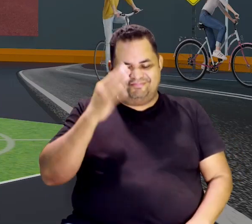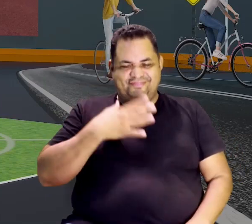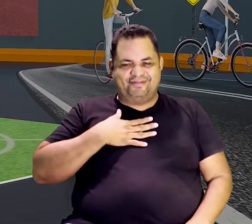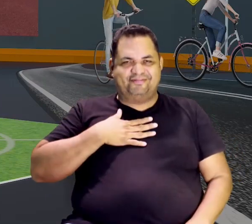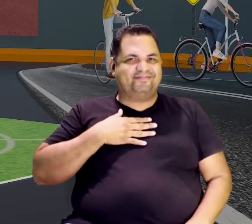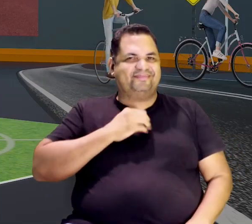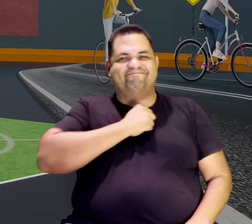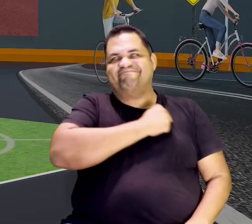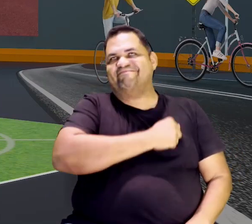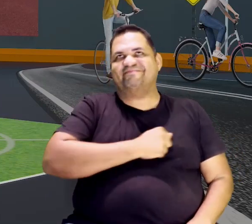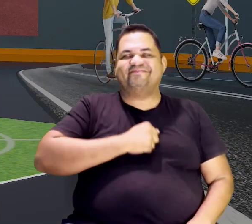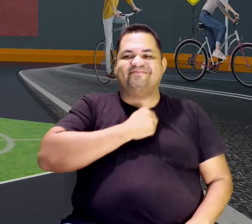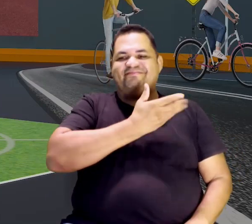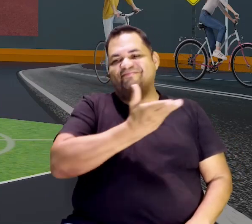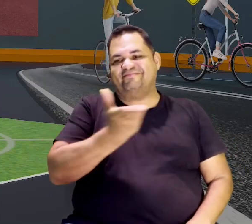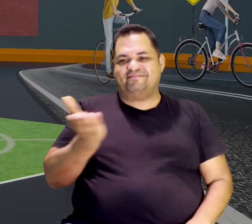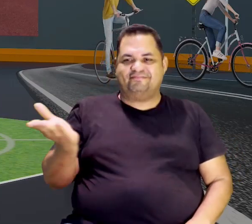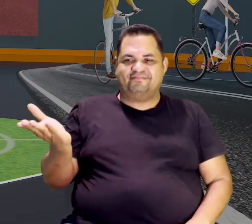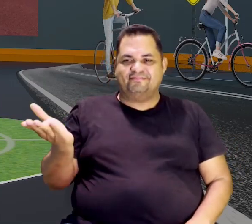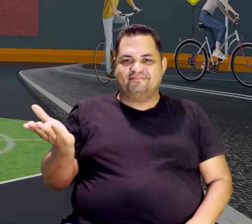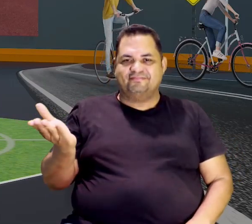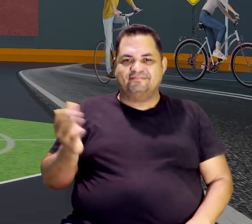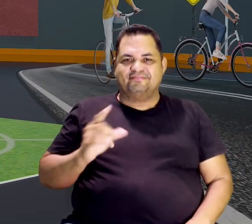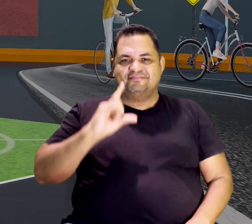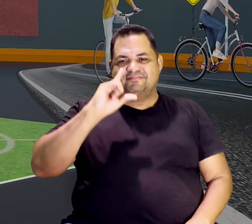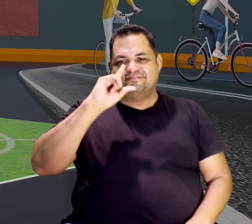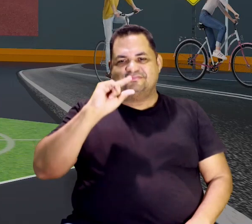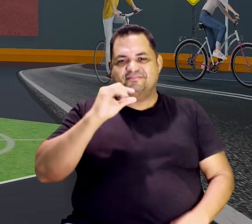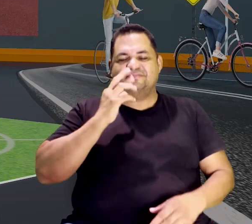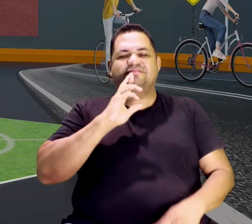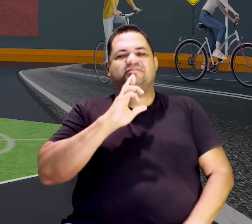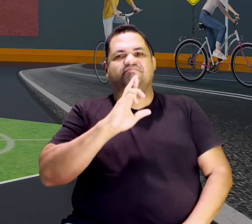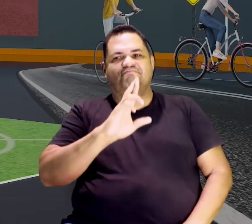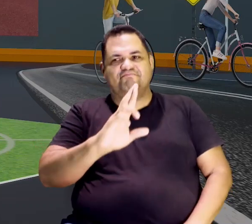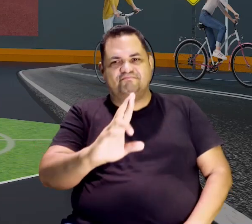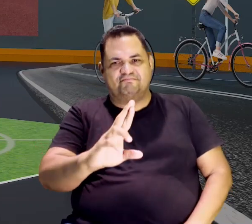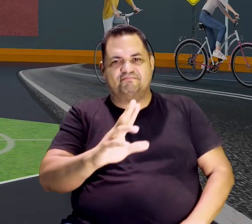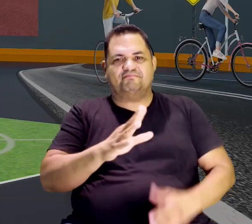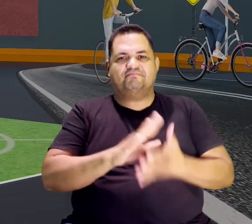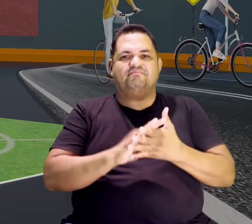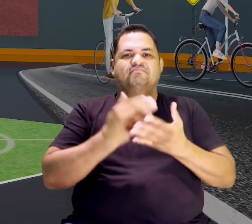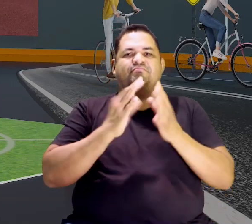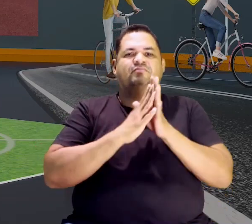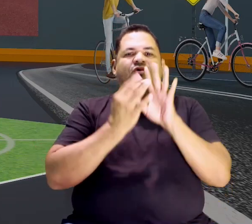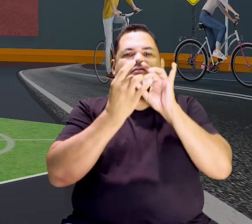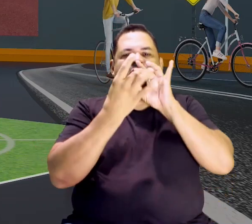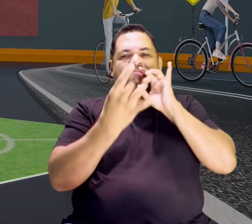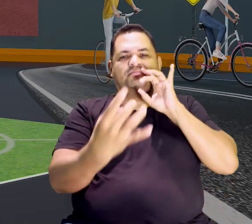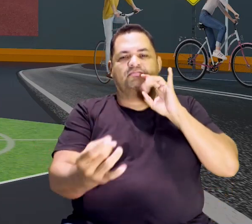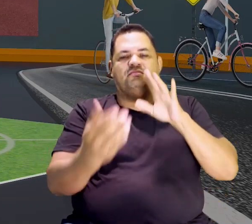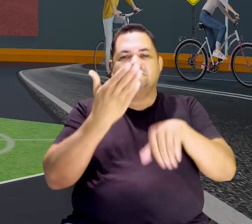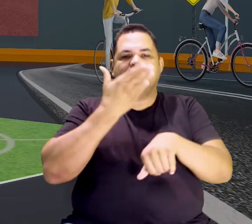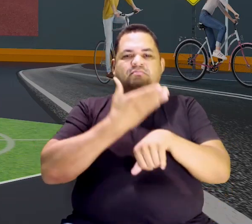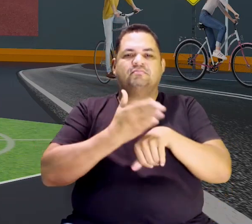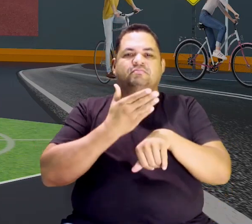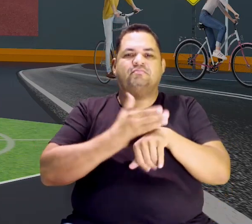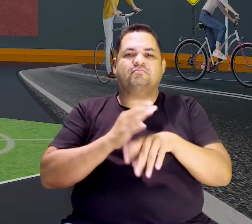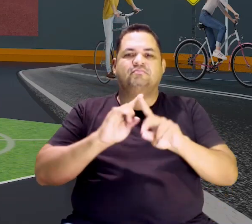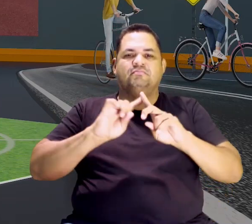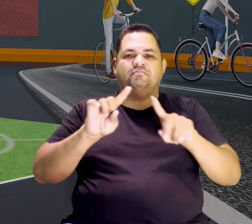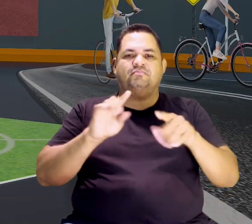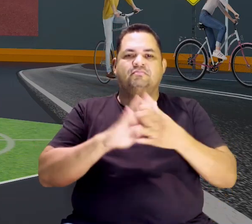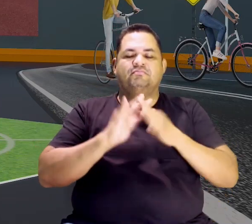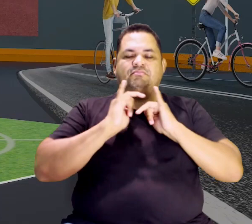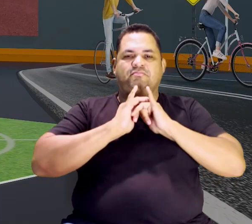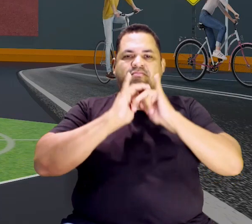de vocês, sério mesmo. Aos pouquinhos eu vou respondendo, vou dando feedback aí dessas práticas, mas já vou te